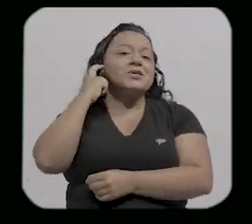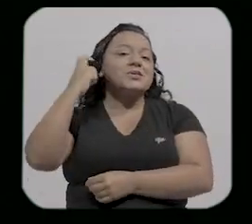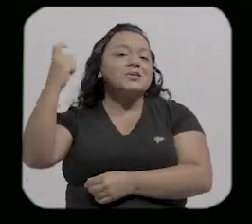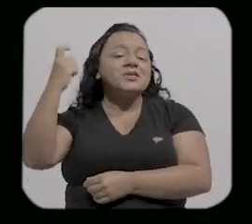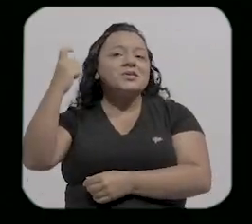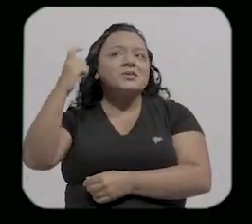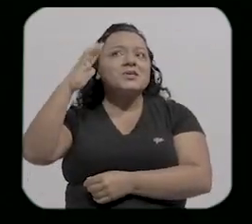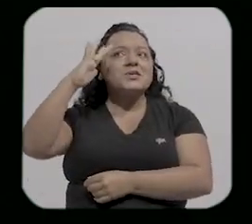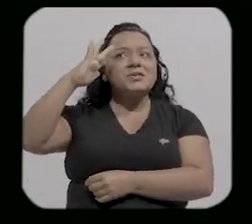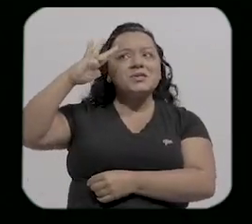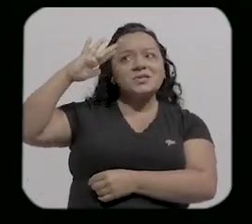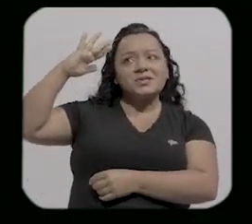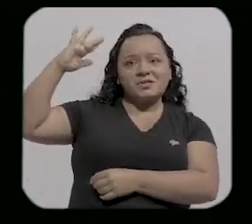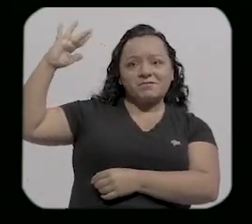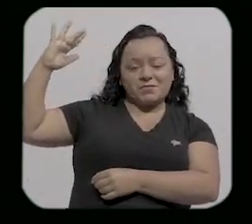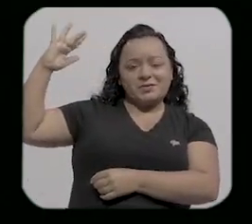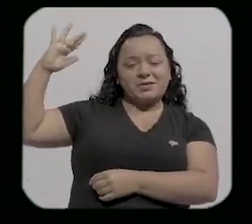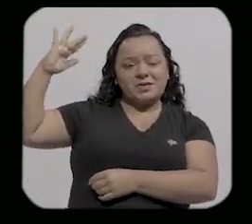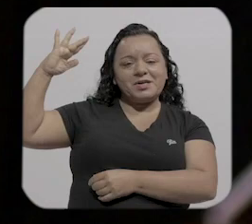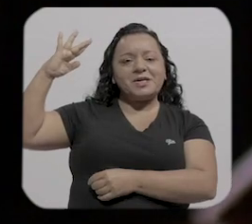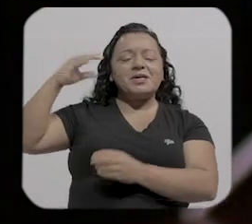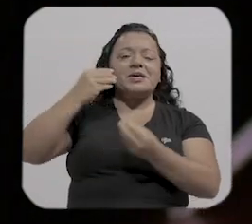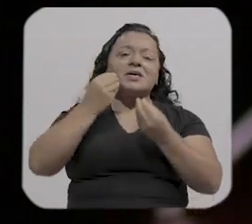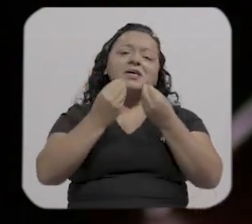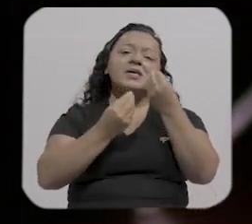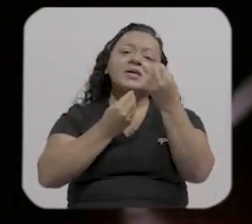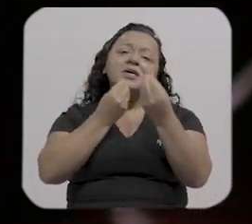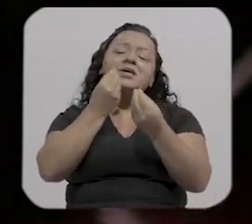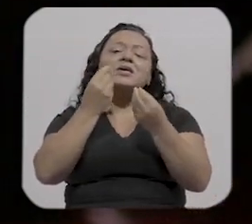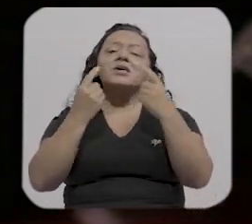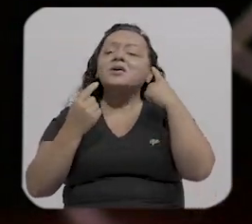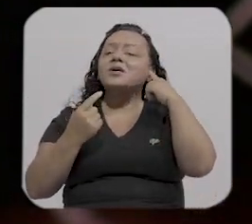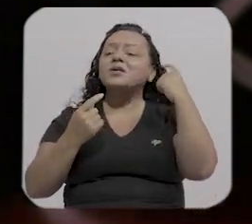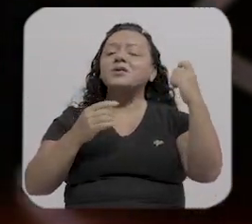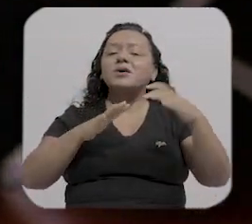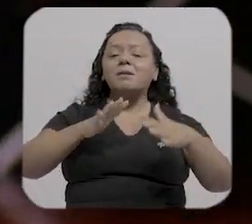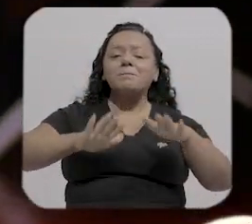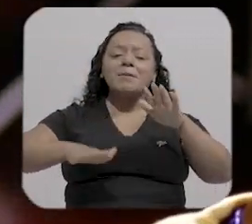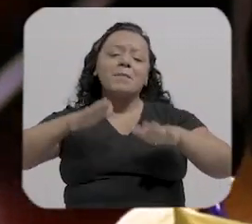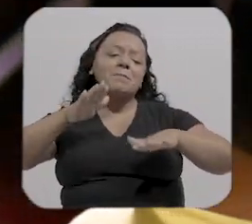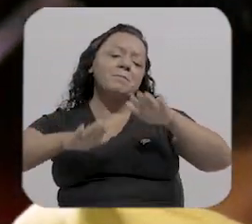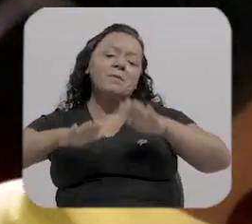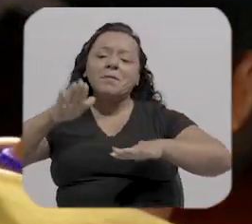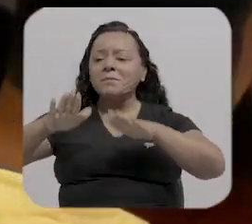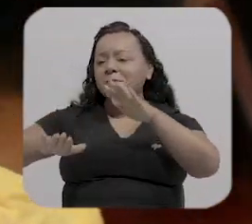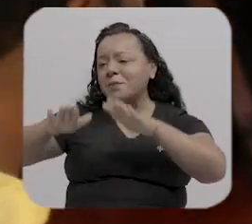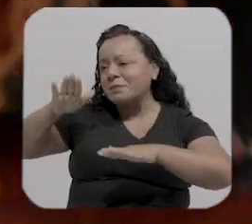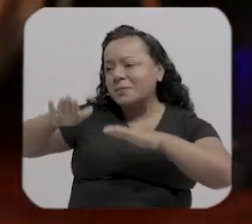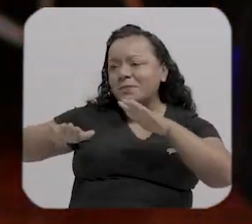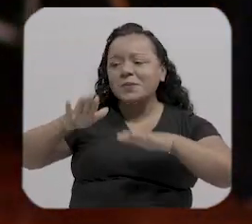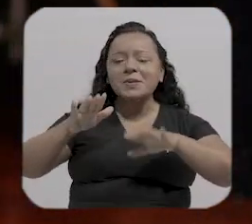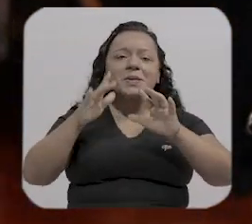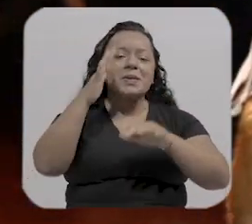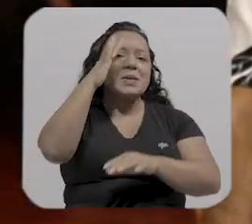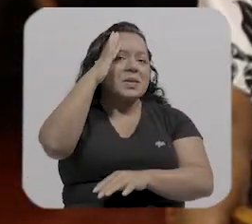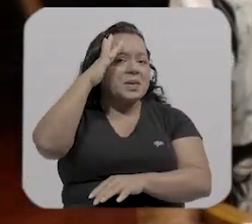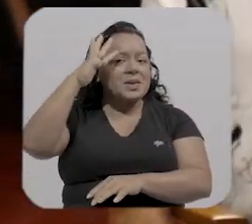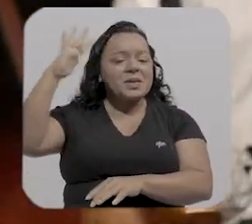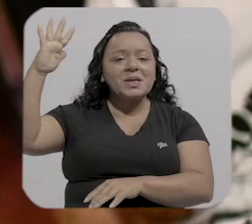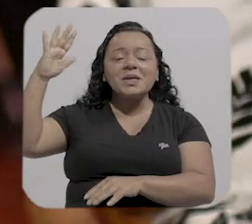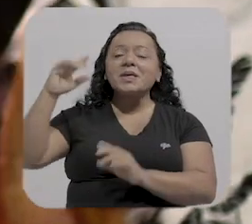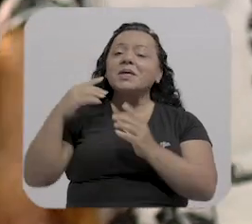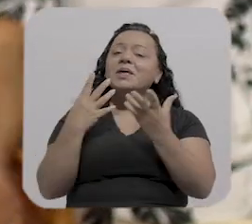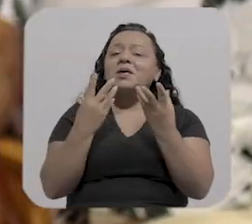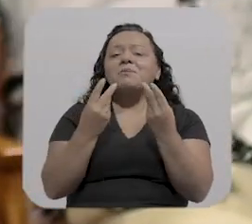som levava você para um imaginário e você viajava pelo som dos tambores ali. Isso é muito bonito. Então, né?